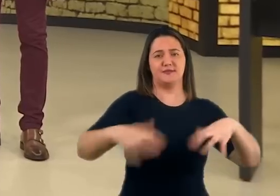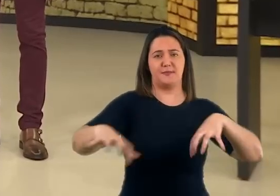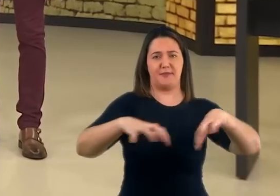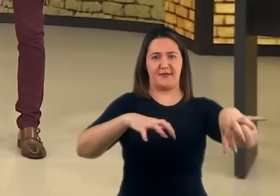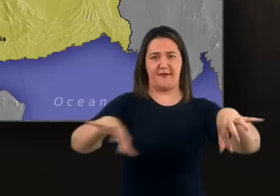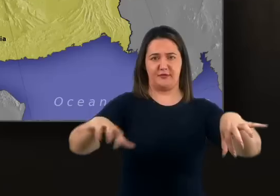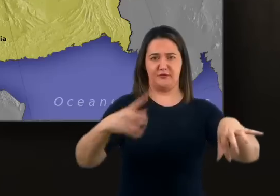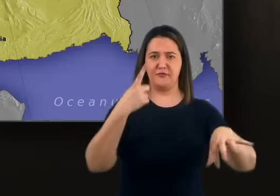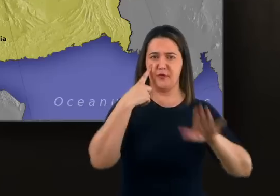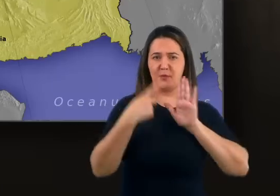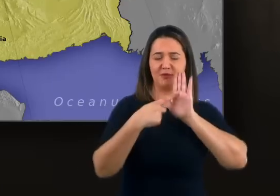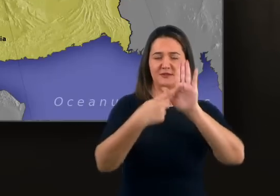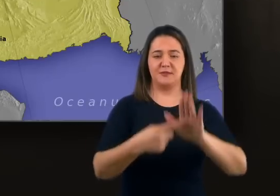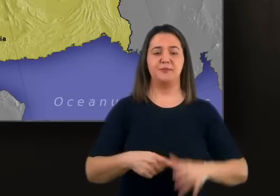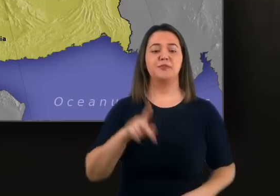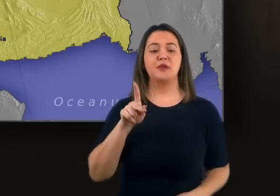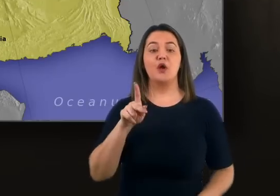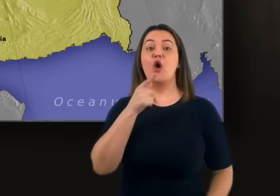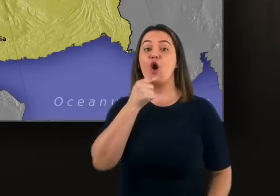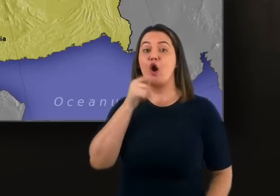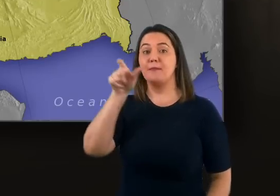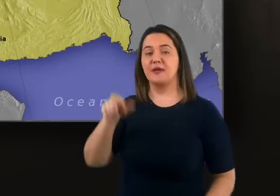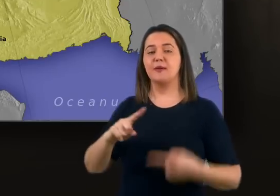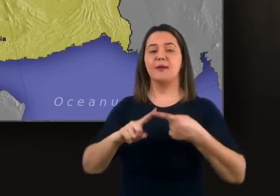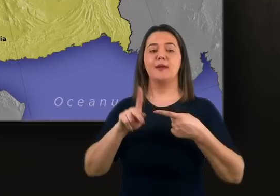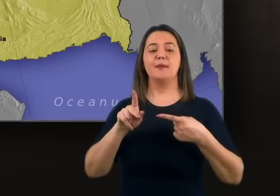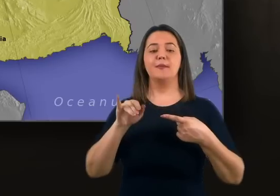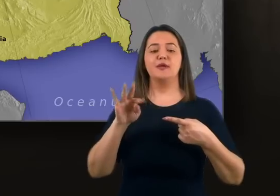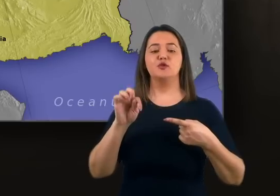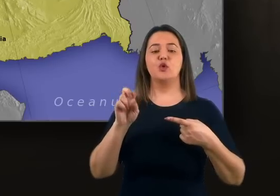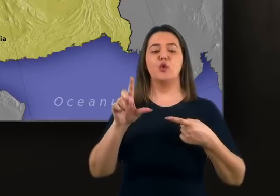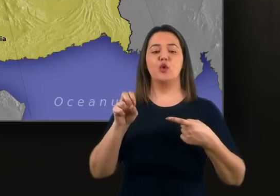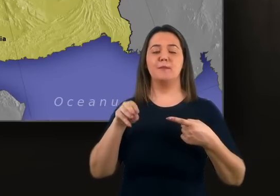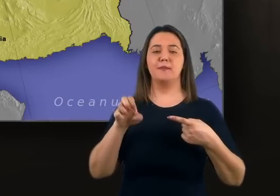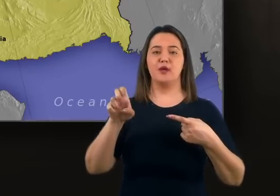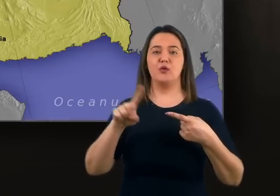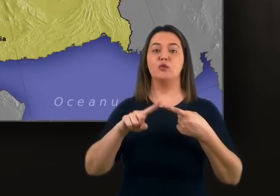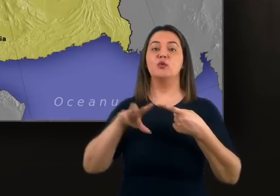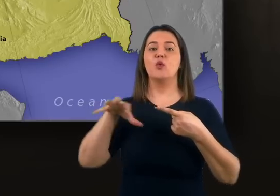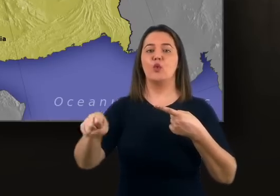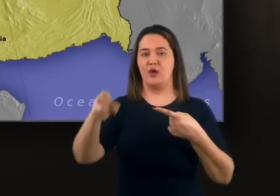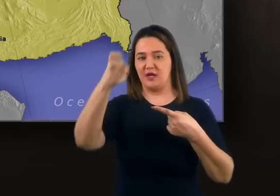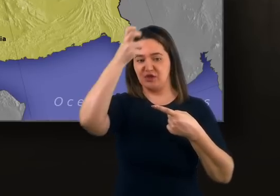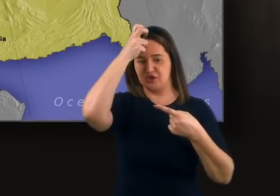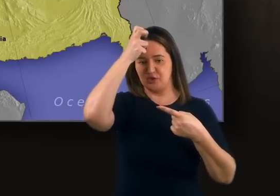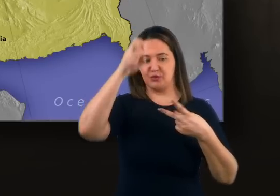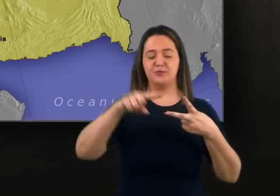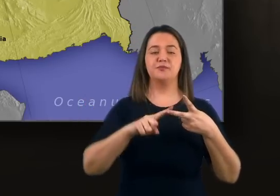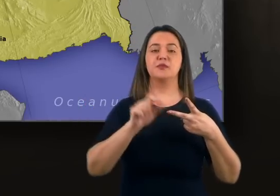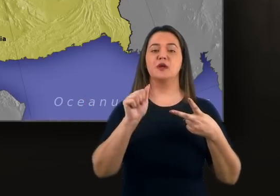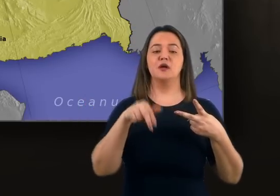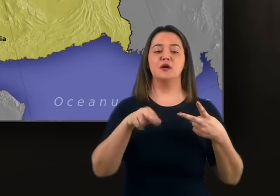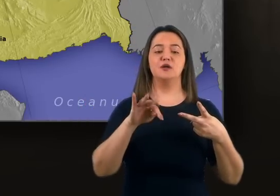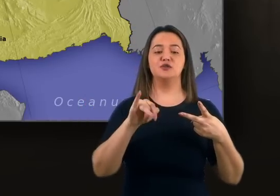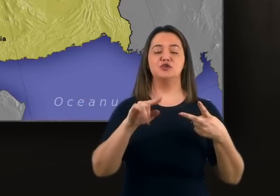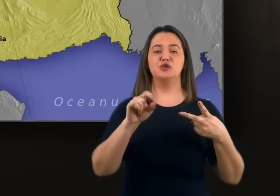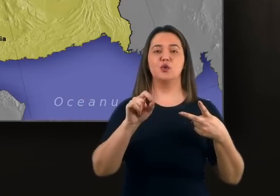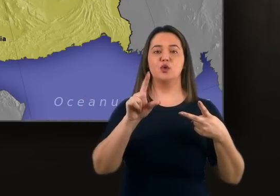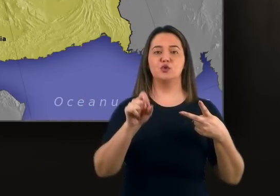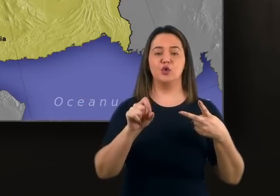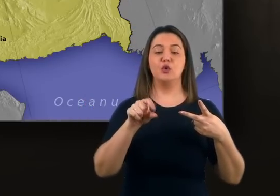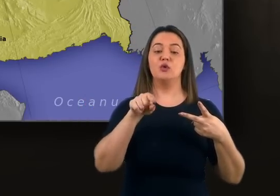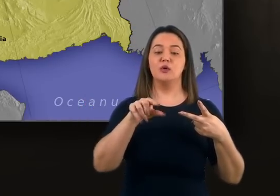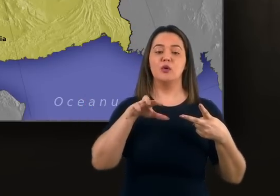tela. Ptolomeu ficou com o Egito, Antígono em toda a extensão da Ásia, enquanto Cassandro ficou